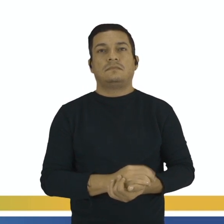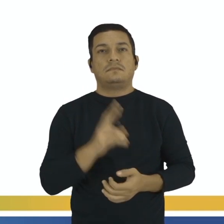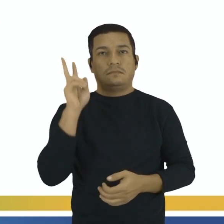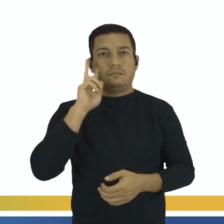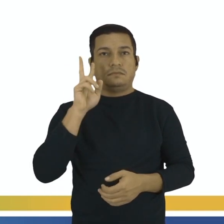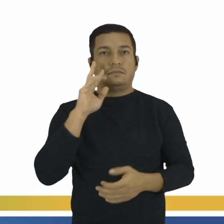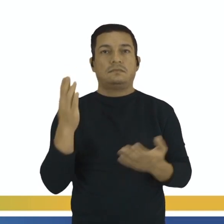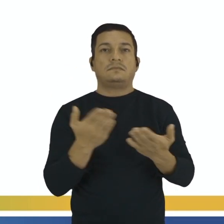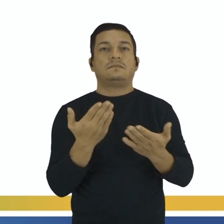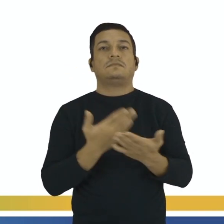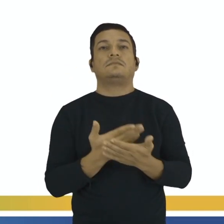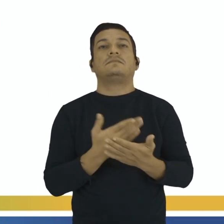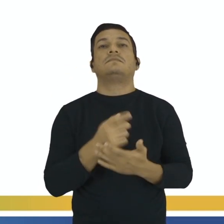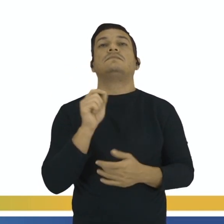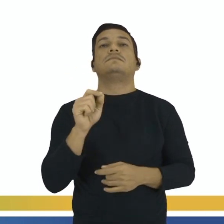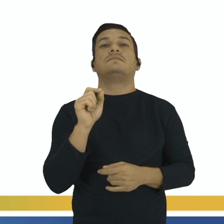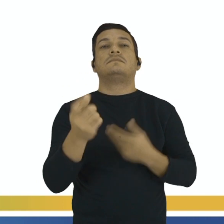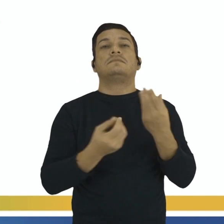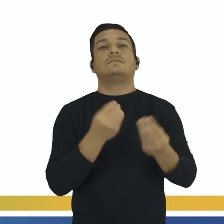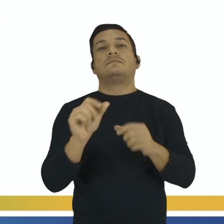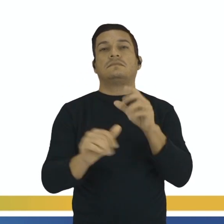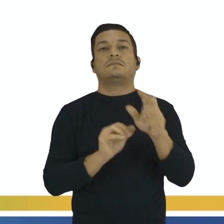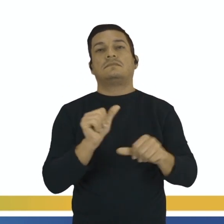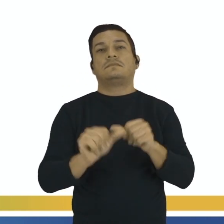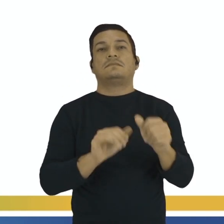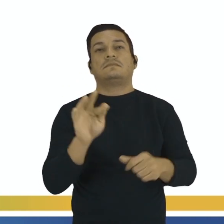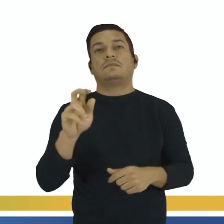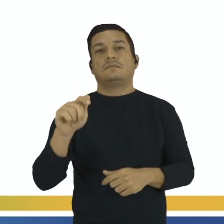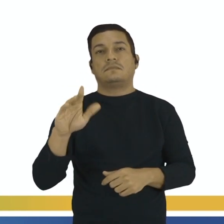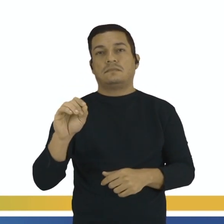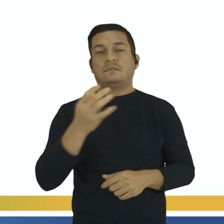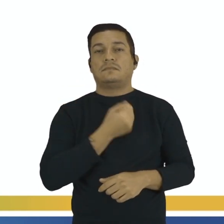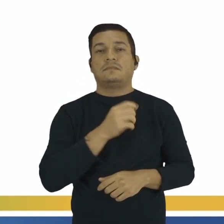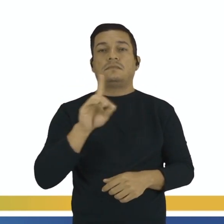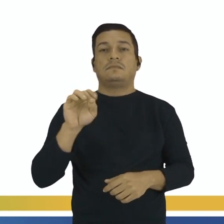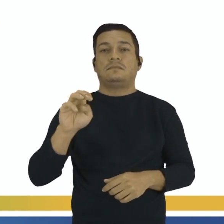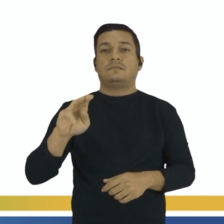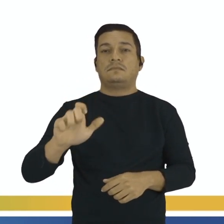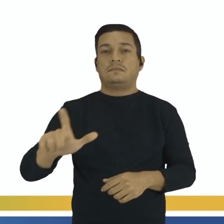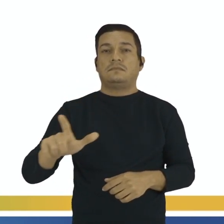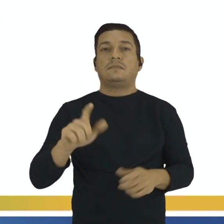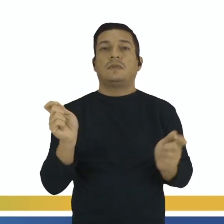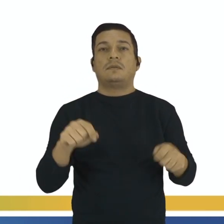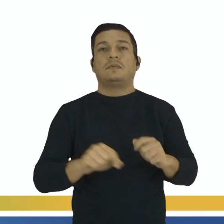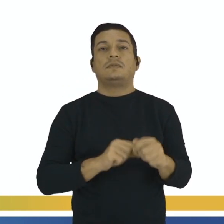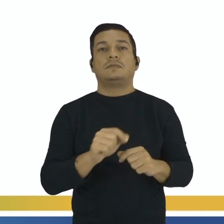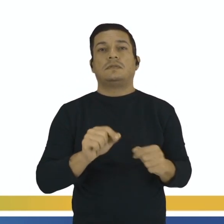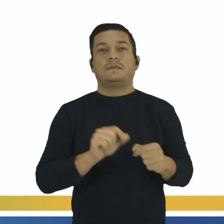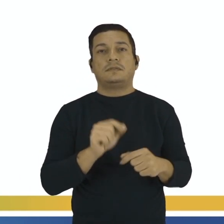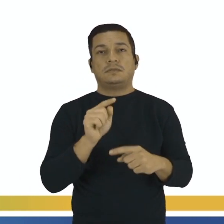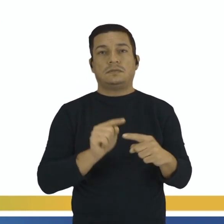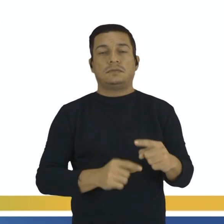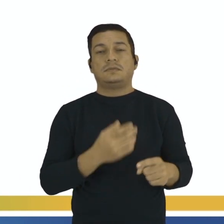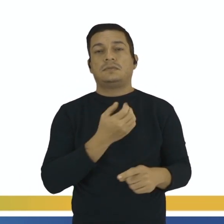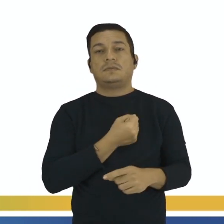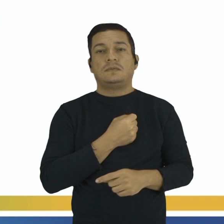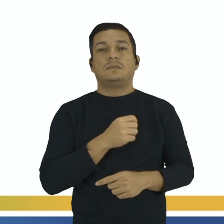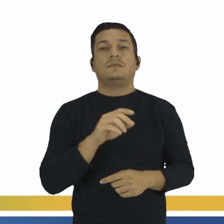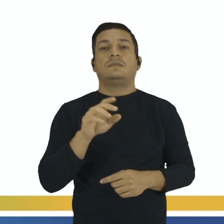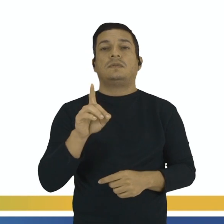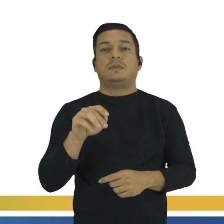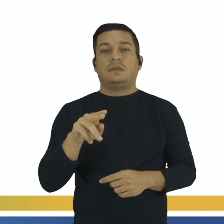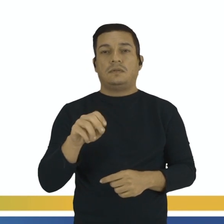Lembre-se, hoje nós estudamos sobre como transformar uma fração em um número decimal, que pode ser feito dividindo o numerador